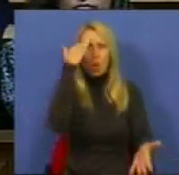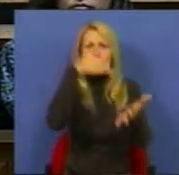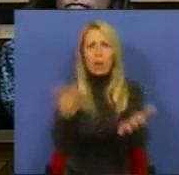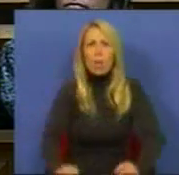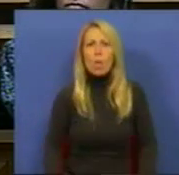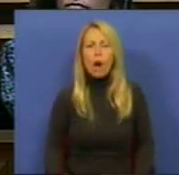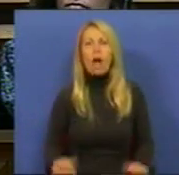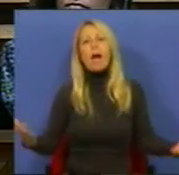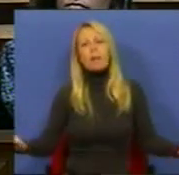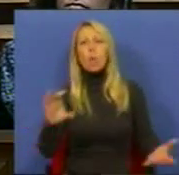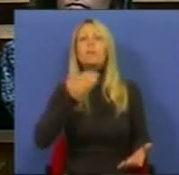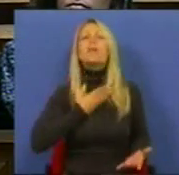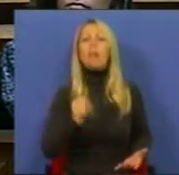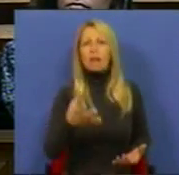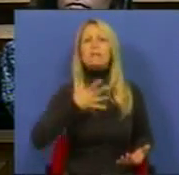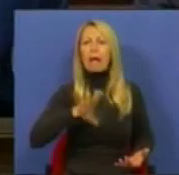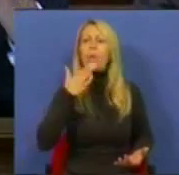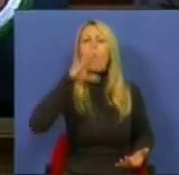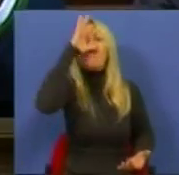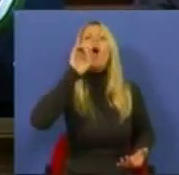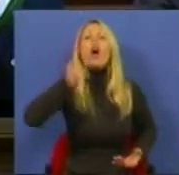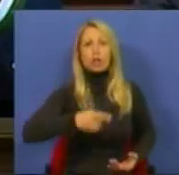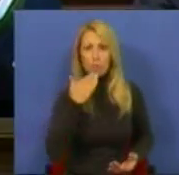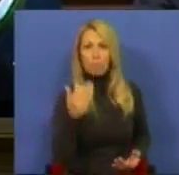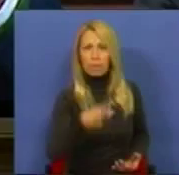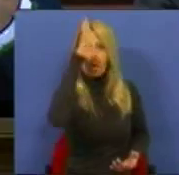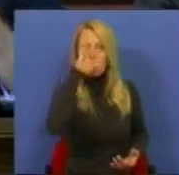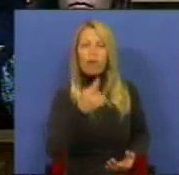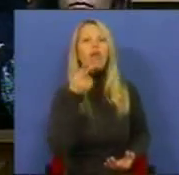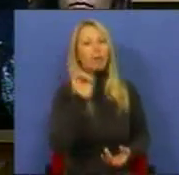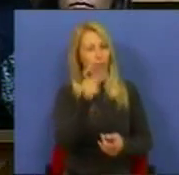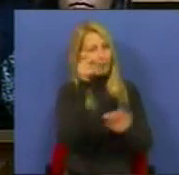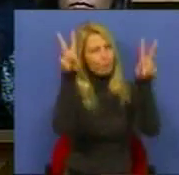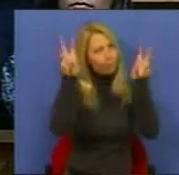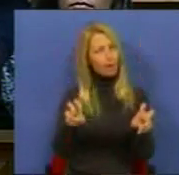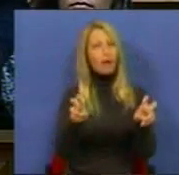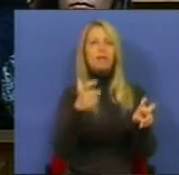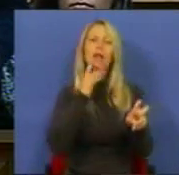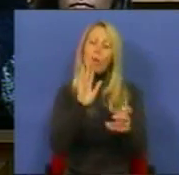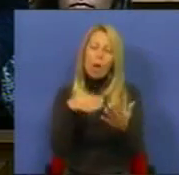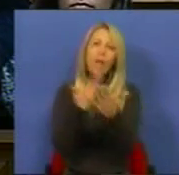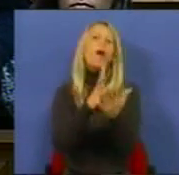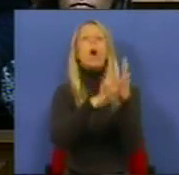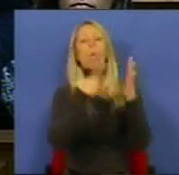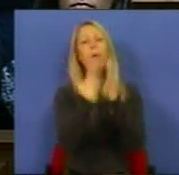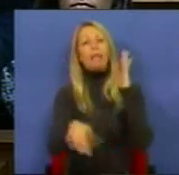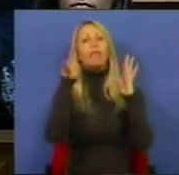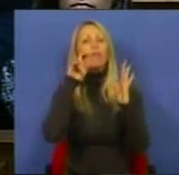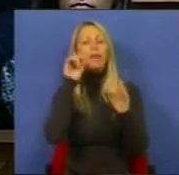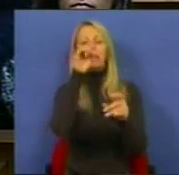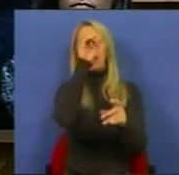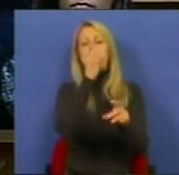Ora, o que quer afinal o CDS do Governo? Pedir ao Governo, e volto a citar, conceba um plano de defesa do setor